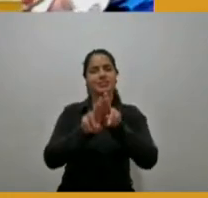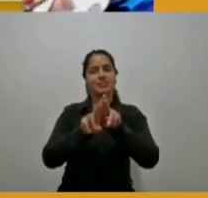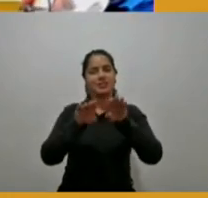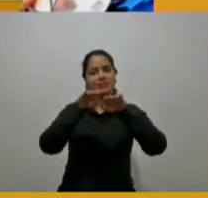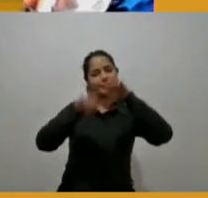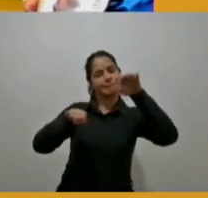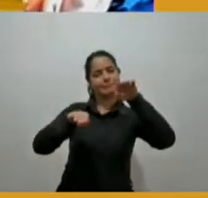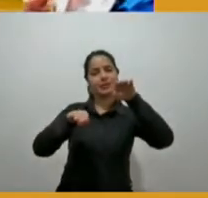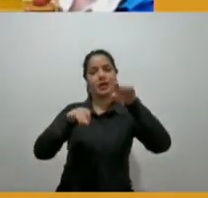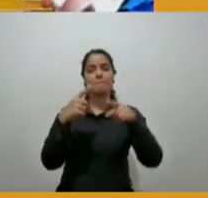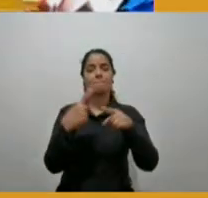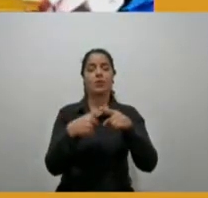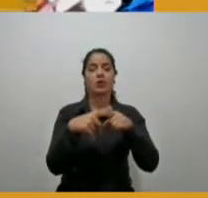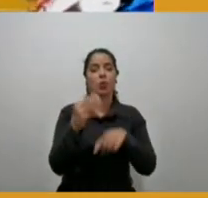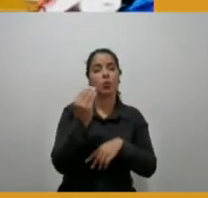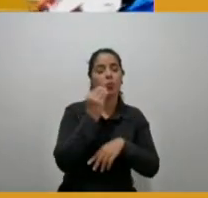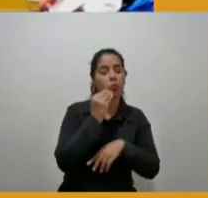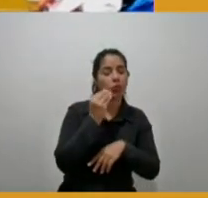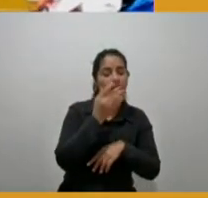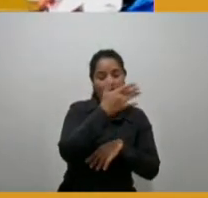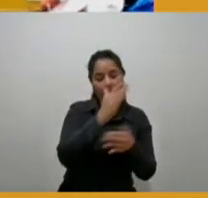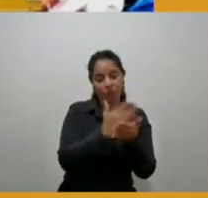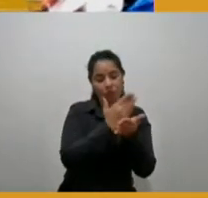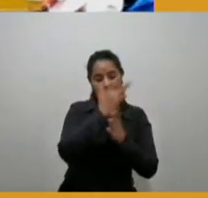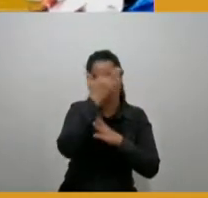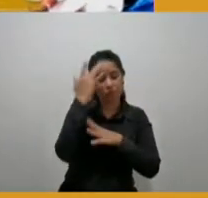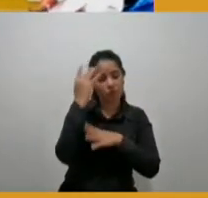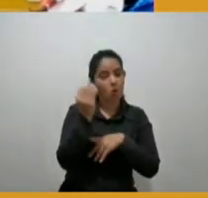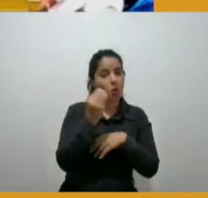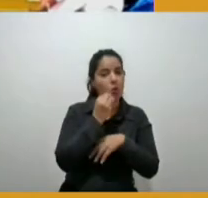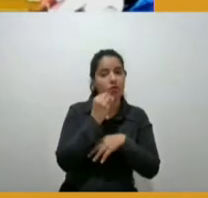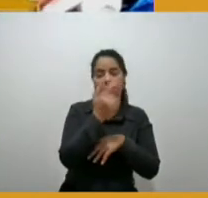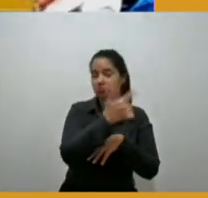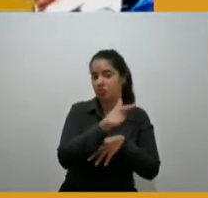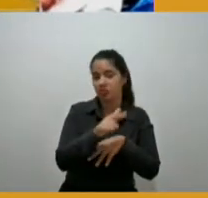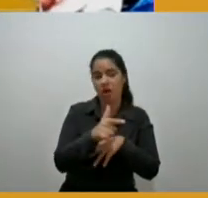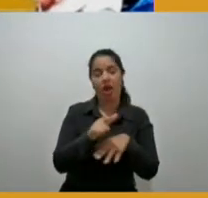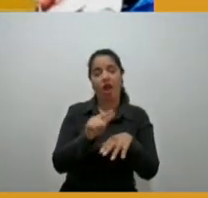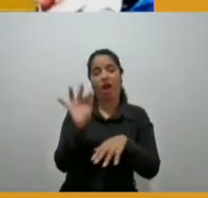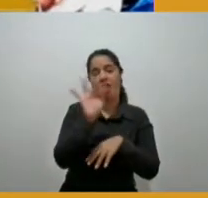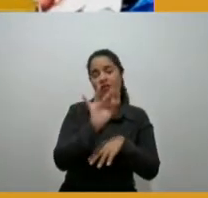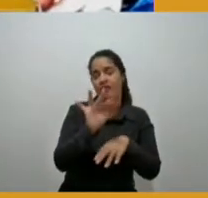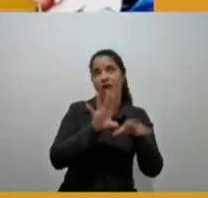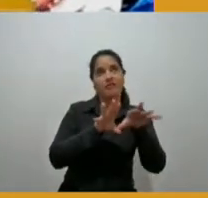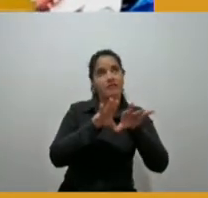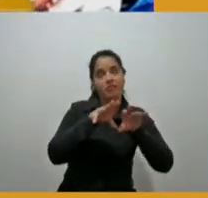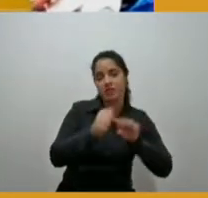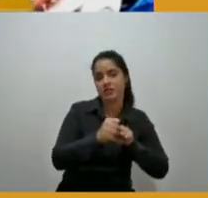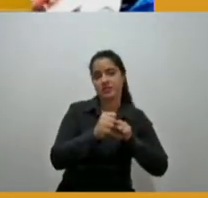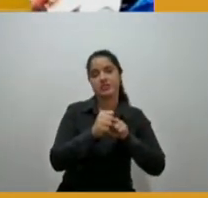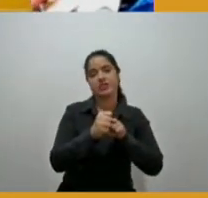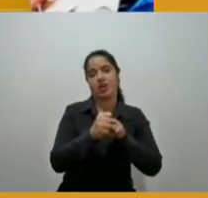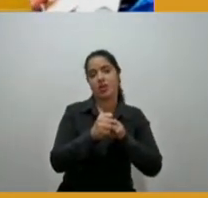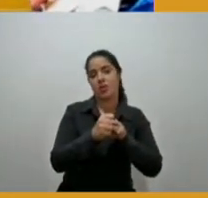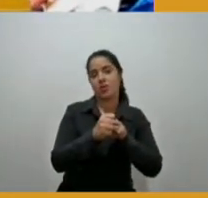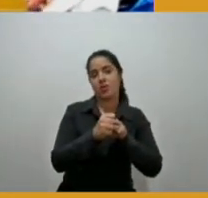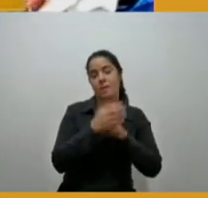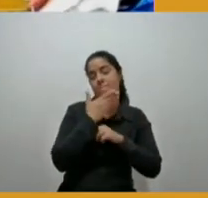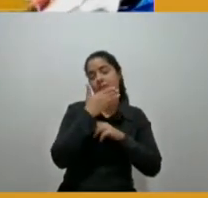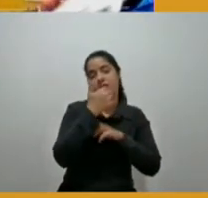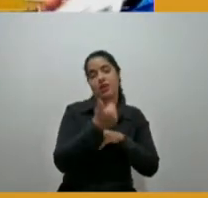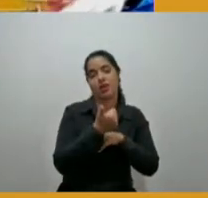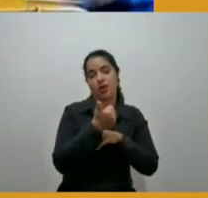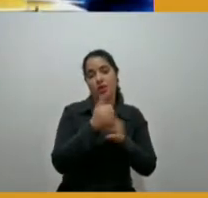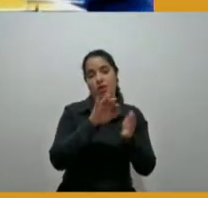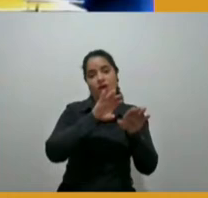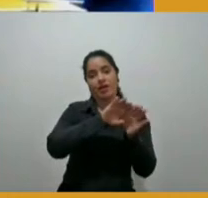oportunidade, não participaram da formação das capacidades humanas necessárias na sociedade moderna, acabam sendo excluídos. Então,